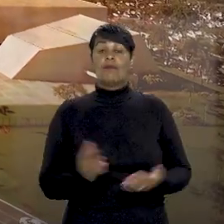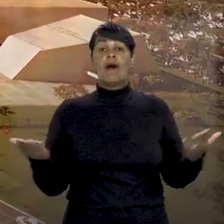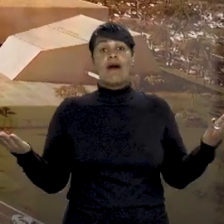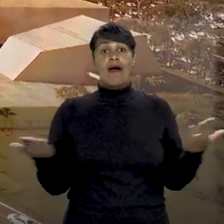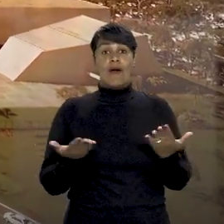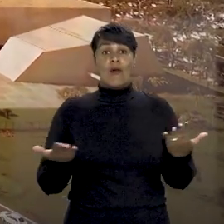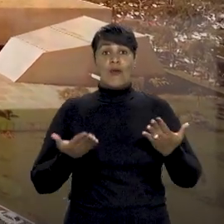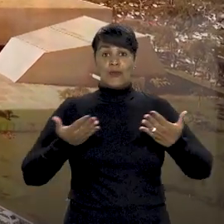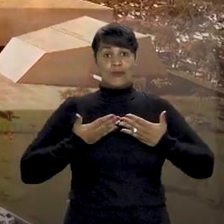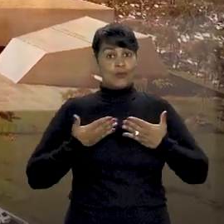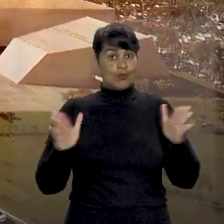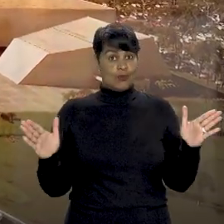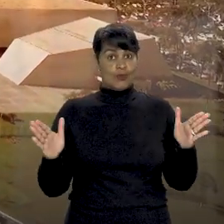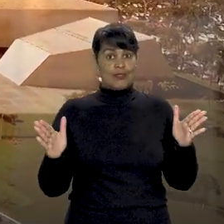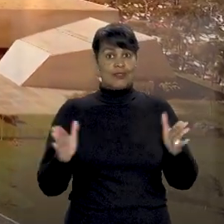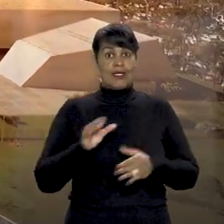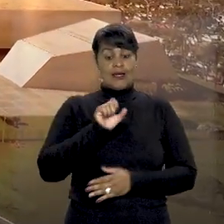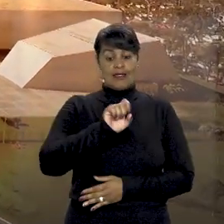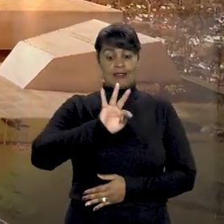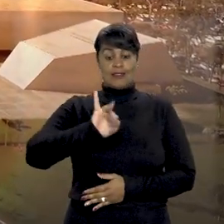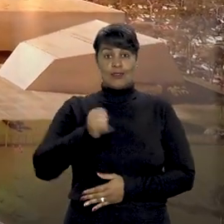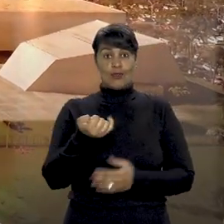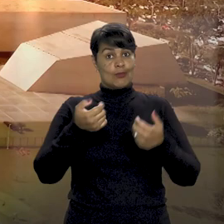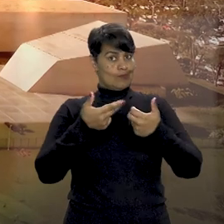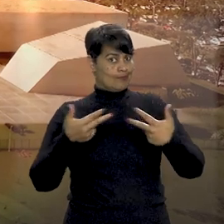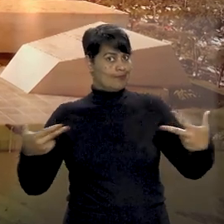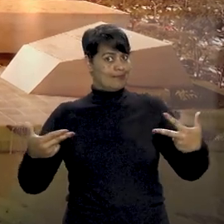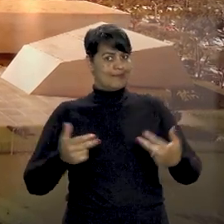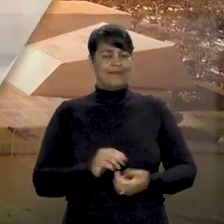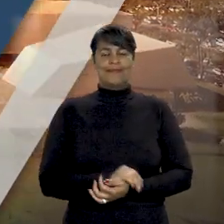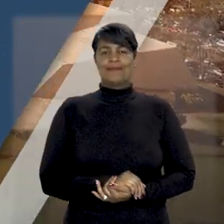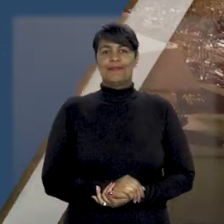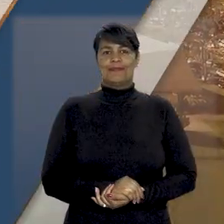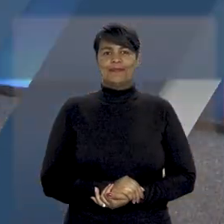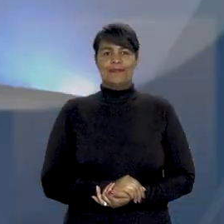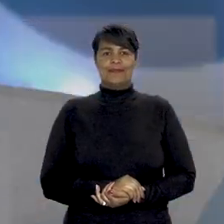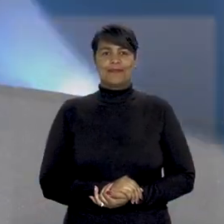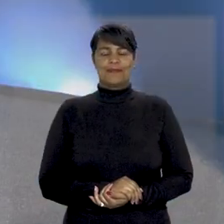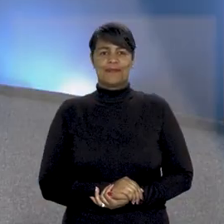Começa agora o programa do Superior Tribunal de Justiça.